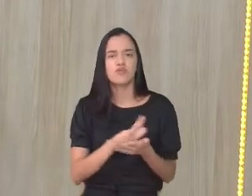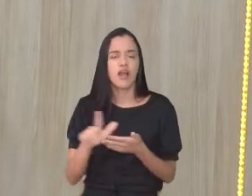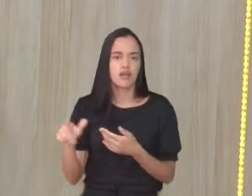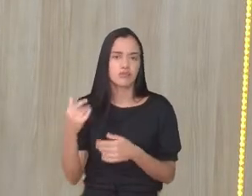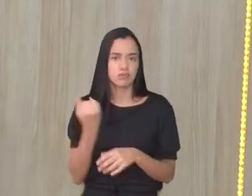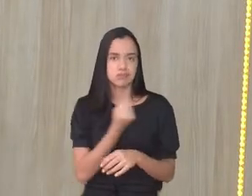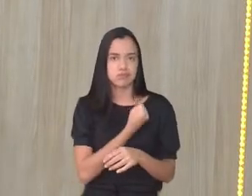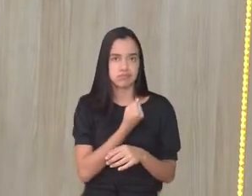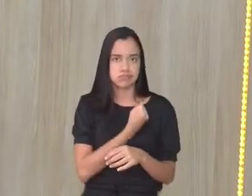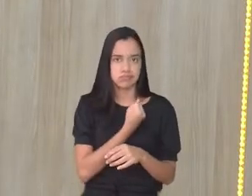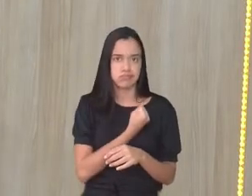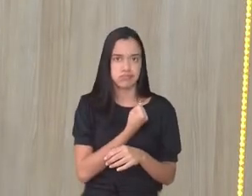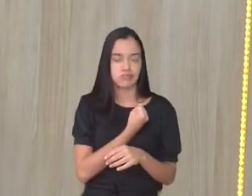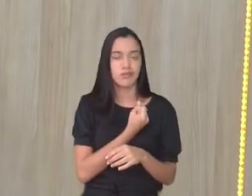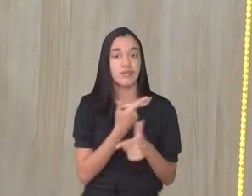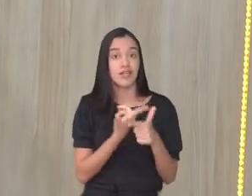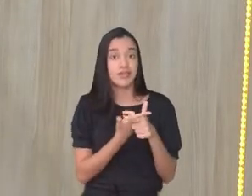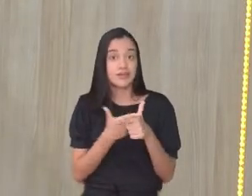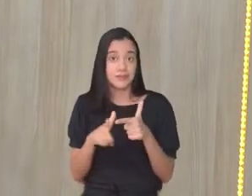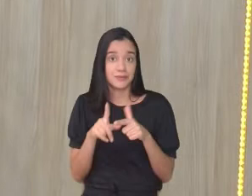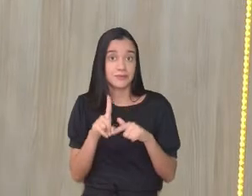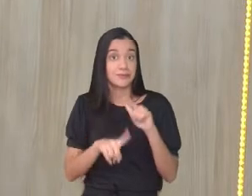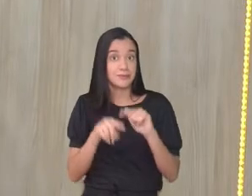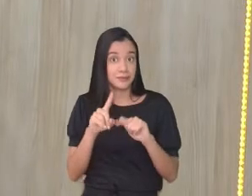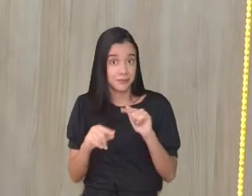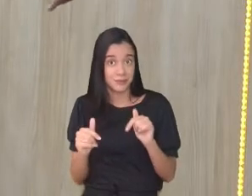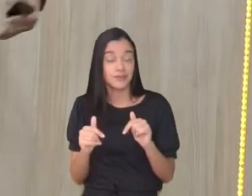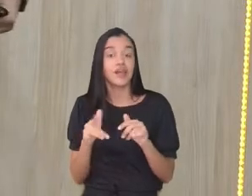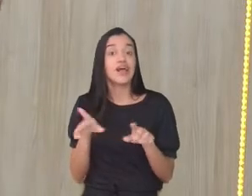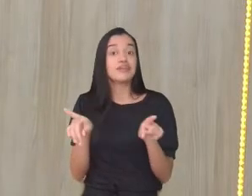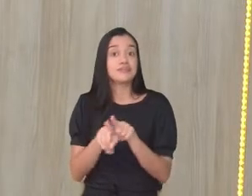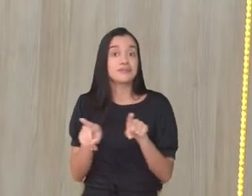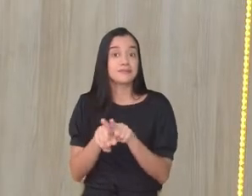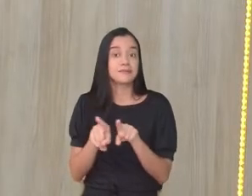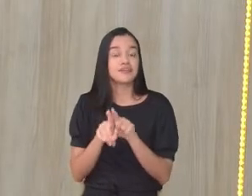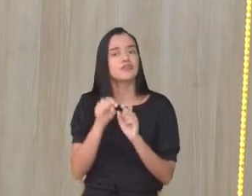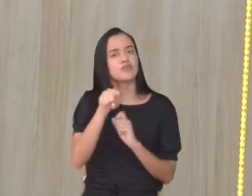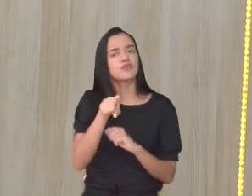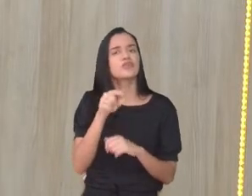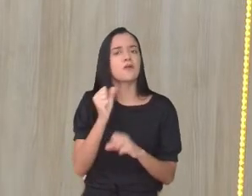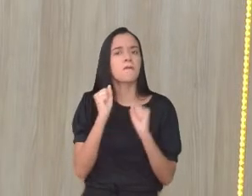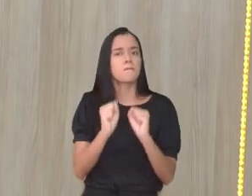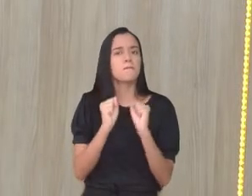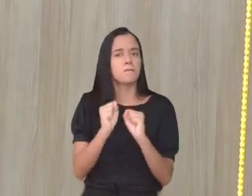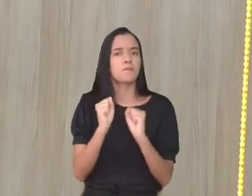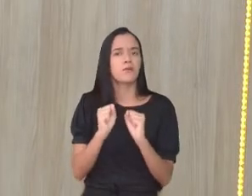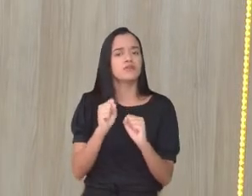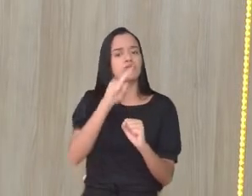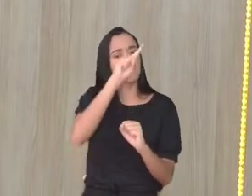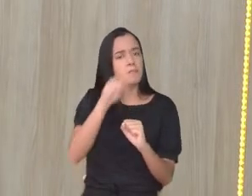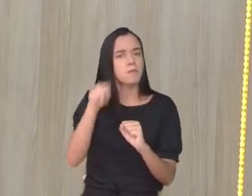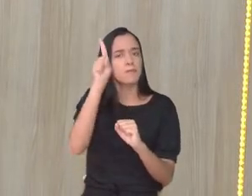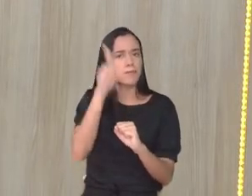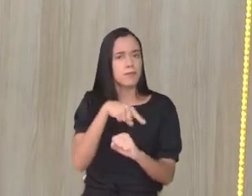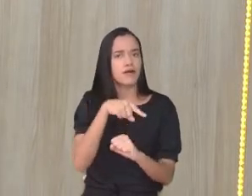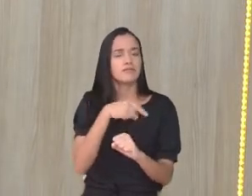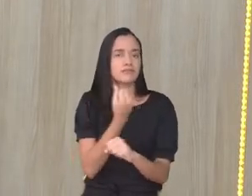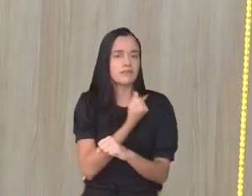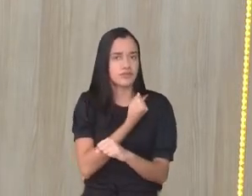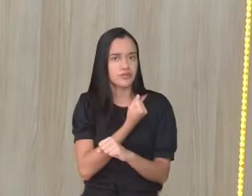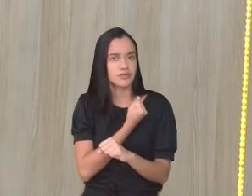na combinação, dividido pelo produto de muitos números também. Então, você pode efetuar aí o cancelamento desses